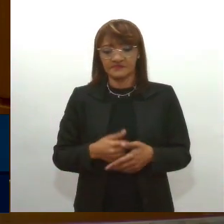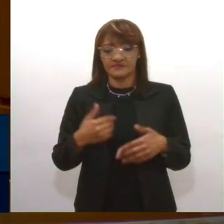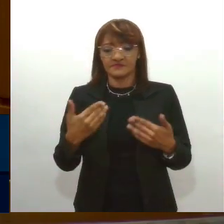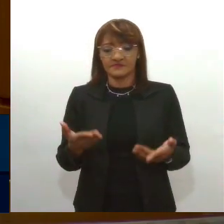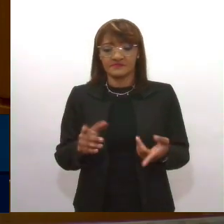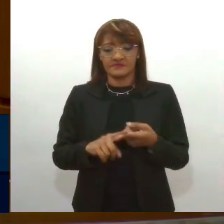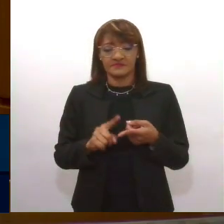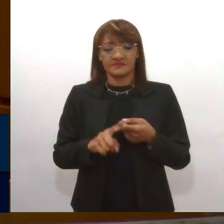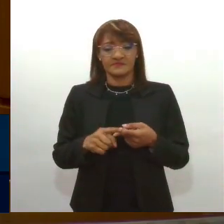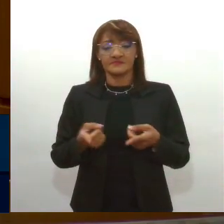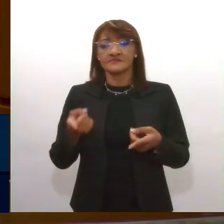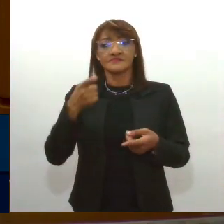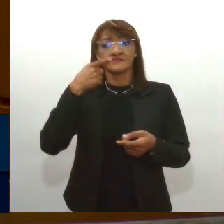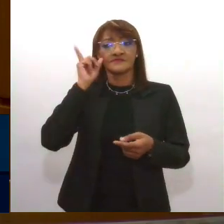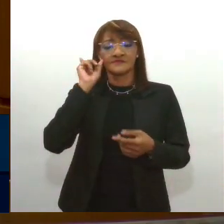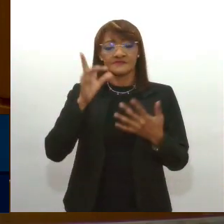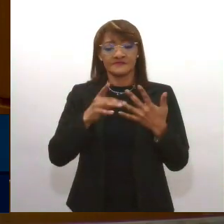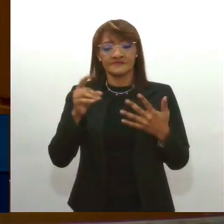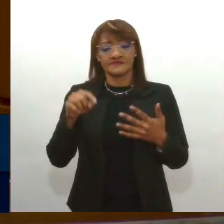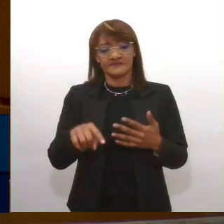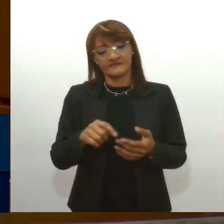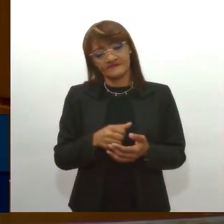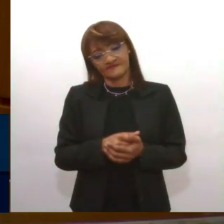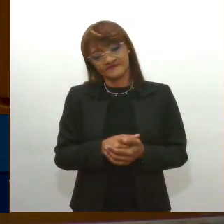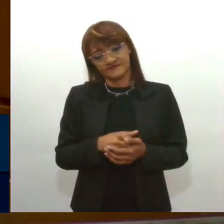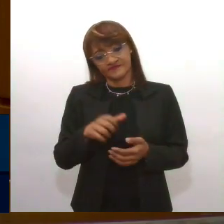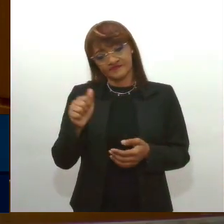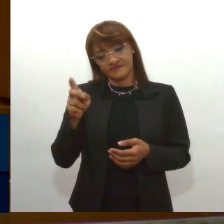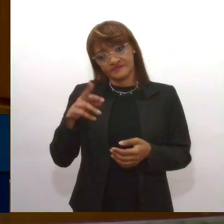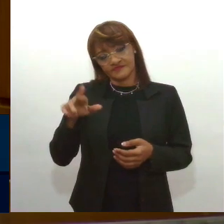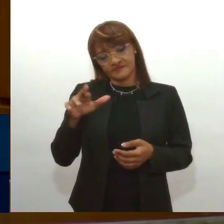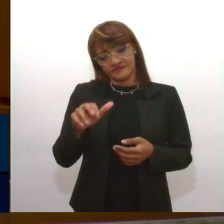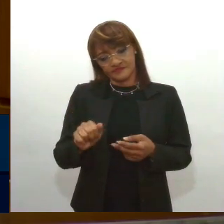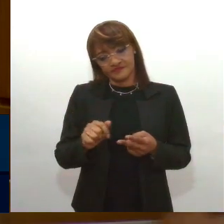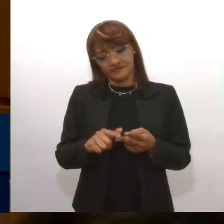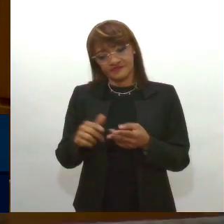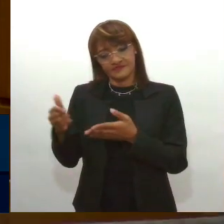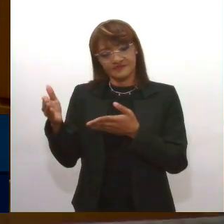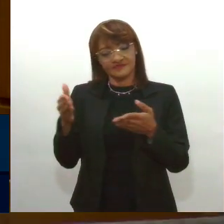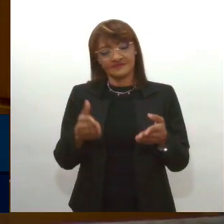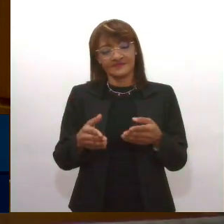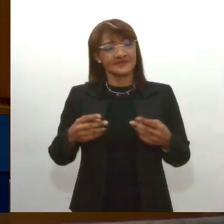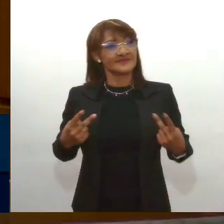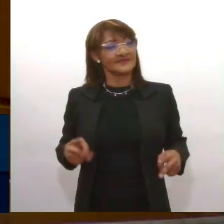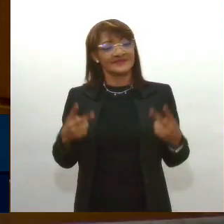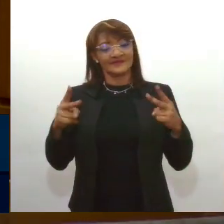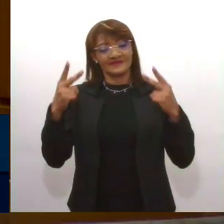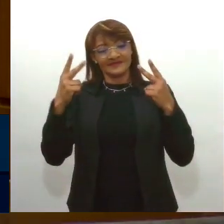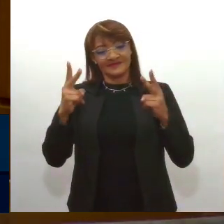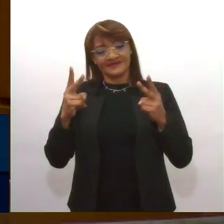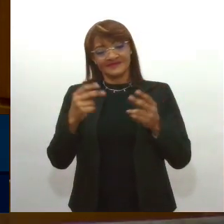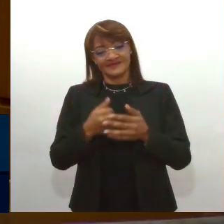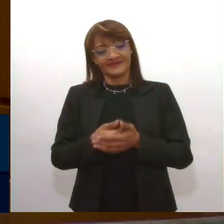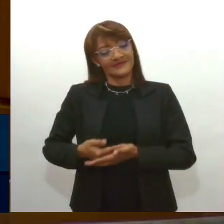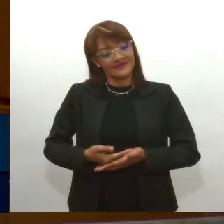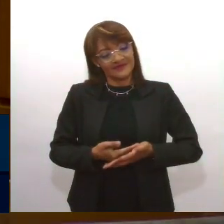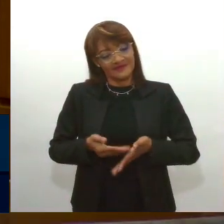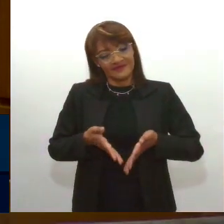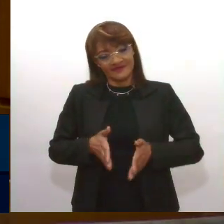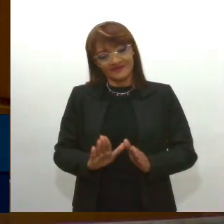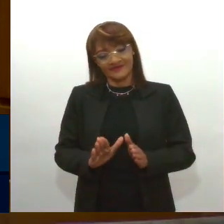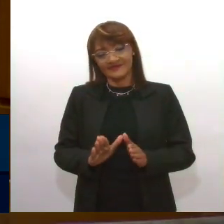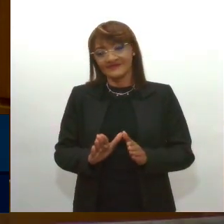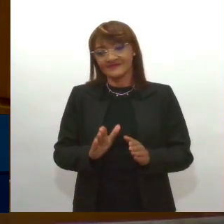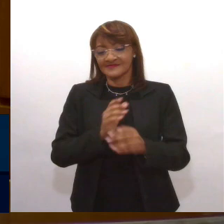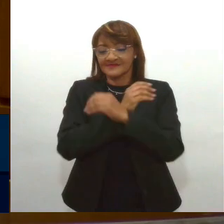aurinha veio urria para poder coroar essa grande vitória da minha amiga Iana deixar um grande abraço para ela para Dr